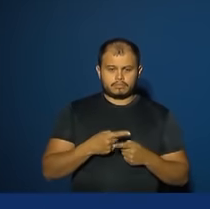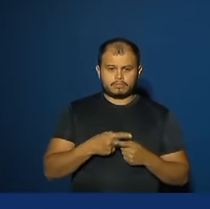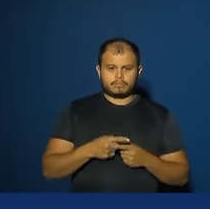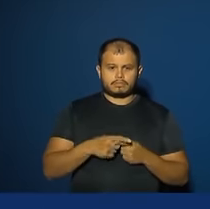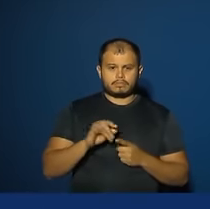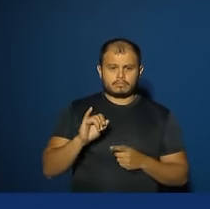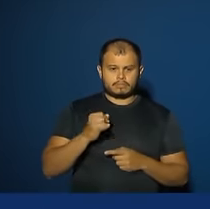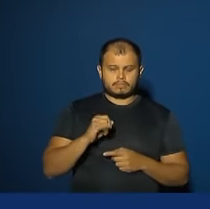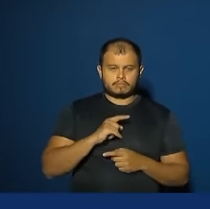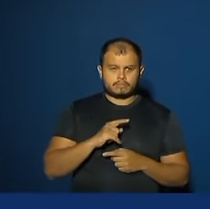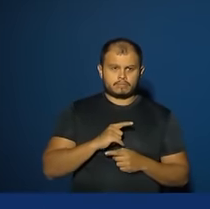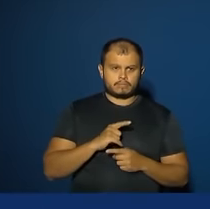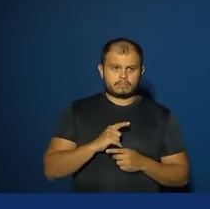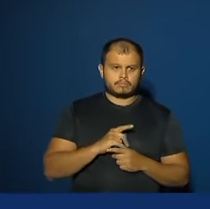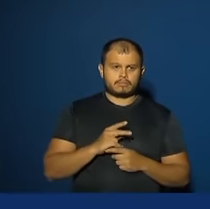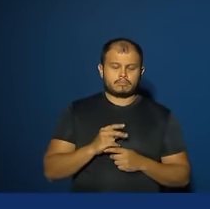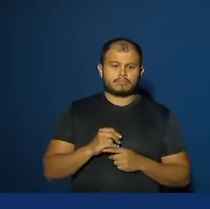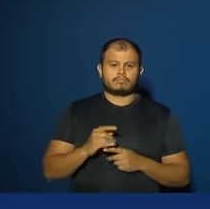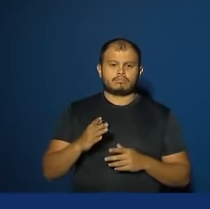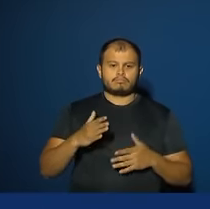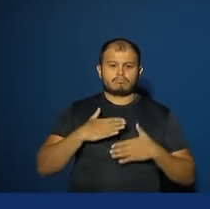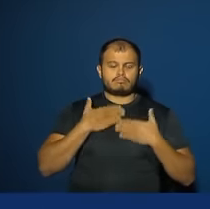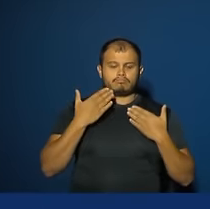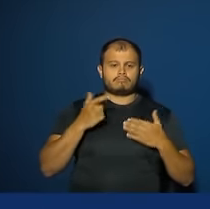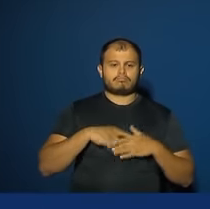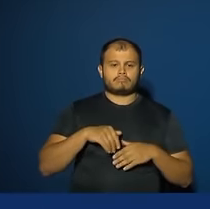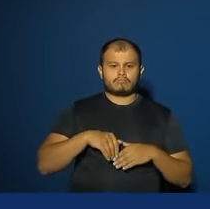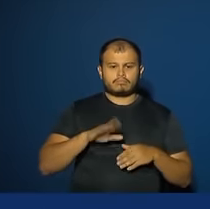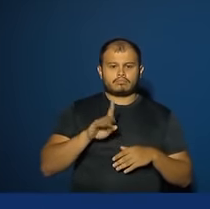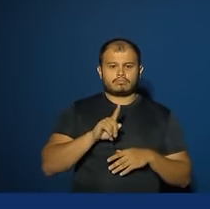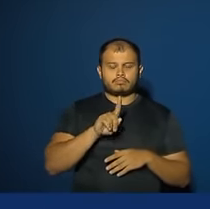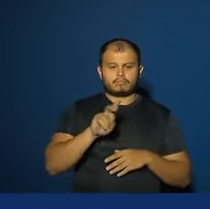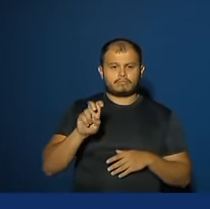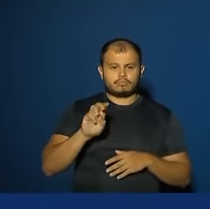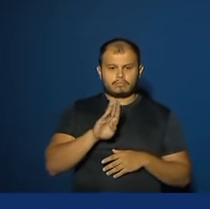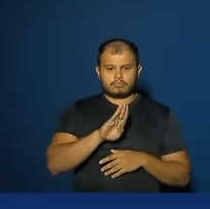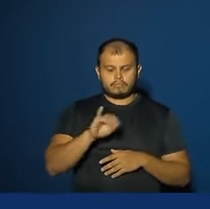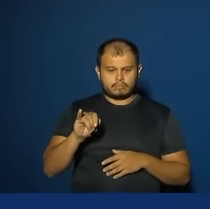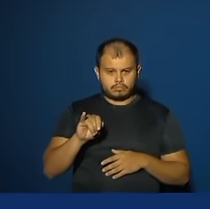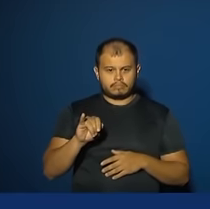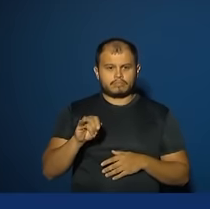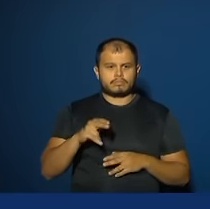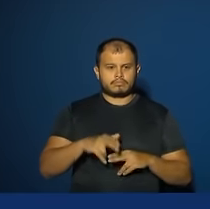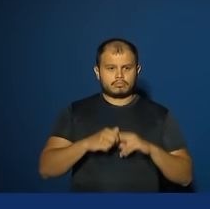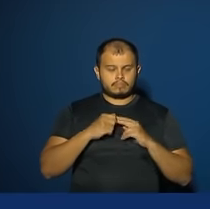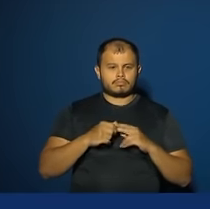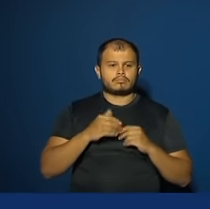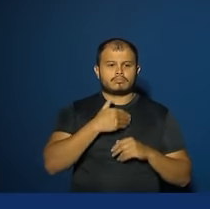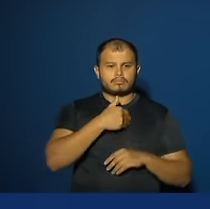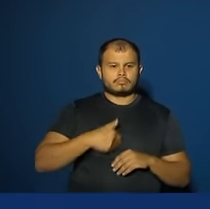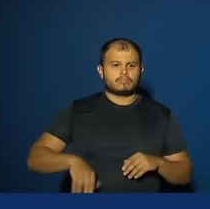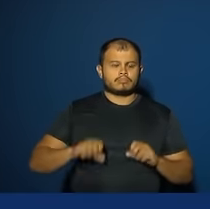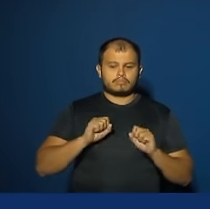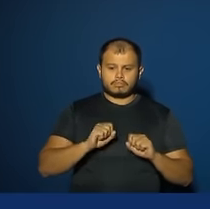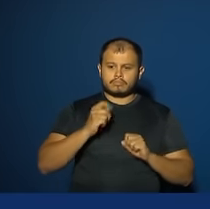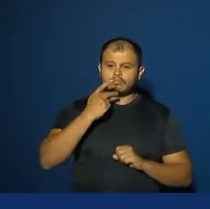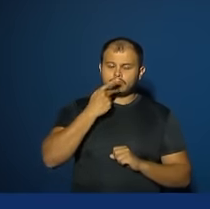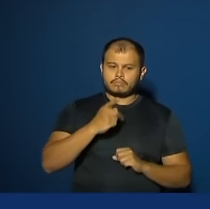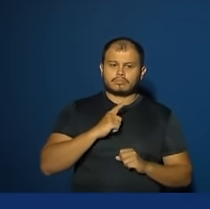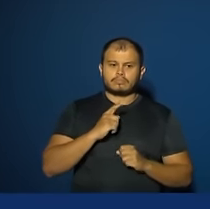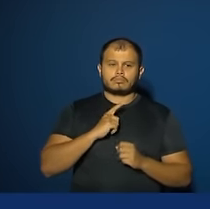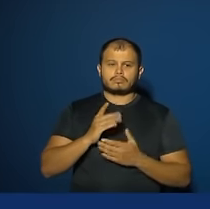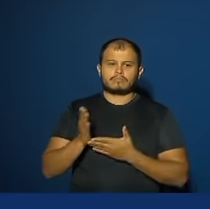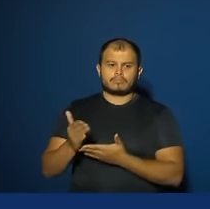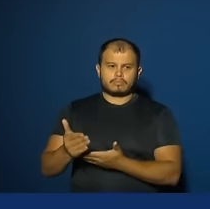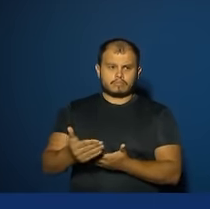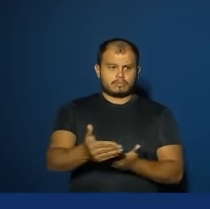em janeiro veio num nível muito alto, teve uma surpresa nas nossas contas de mais de 15 bilhões de reais. Então, o governo pode chegar a março e falar, olha, a arrecadação